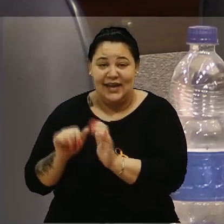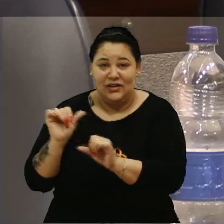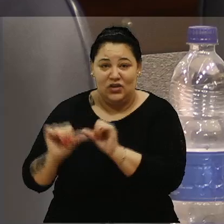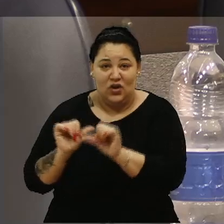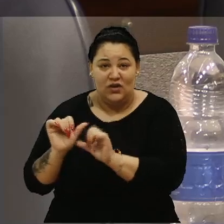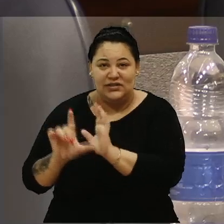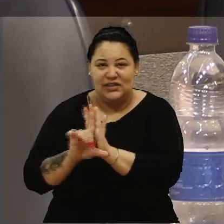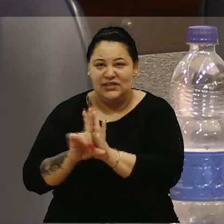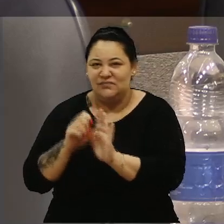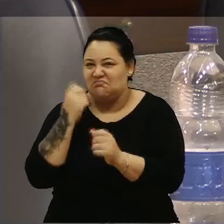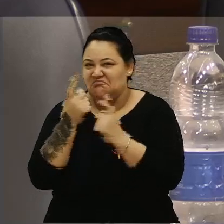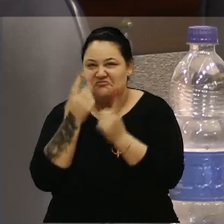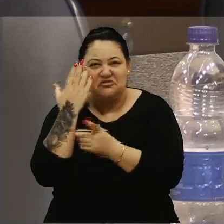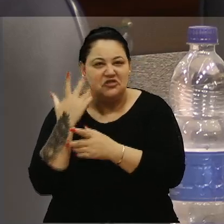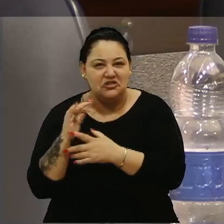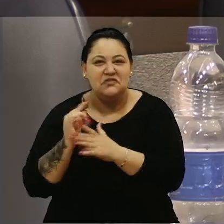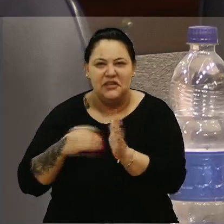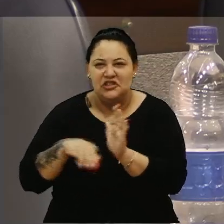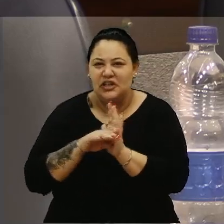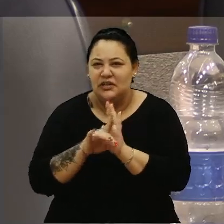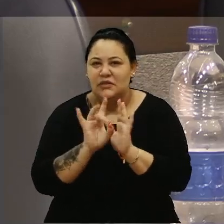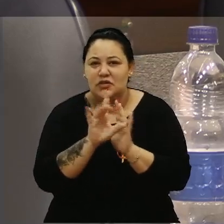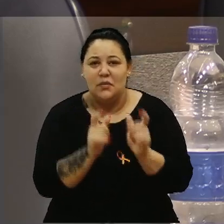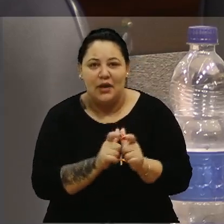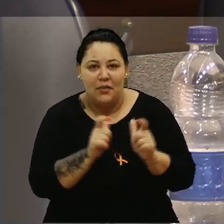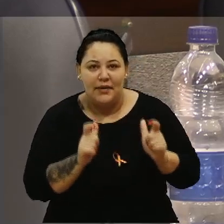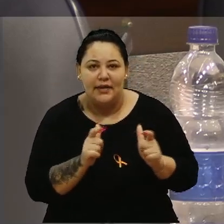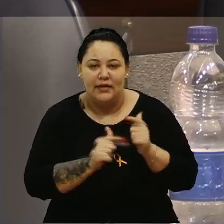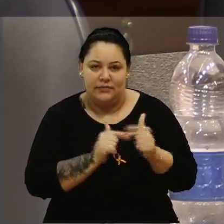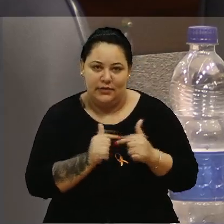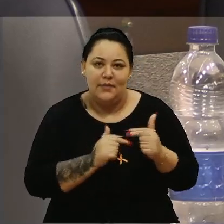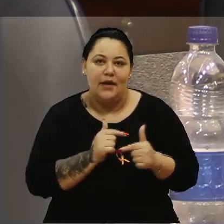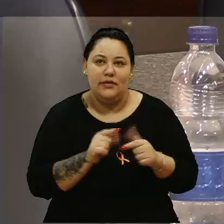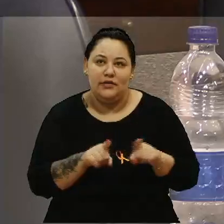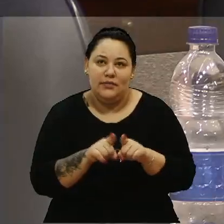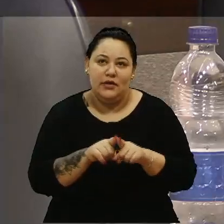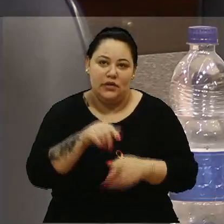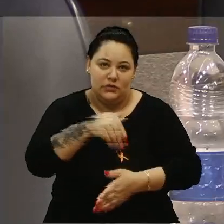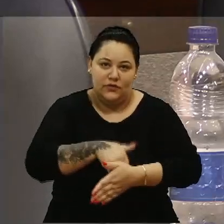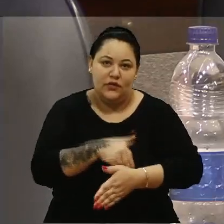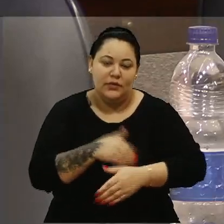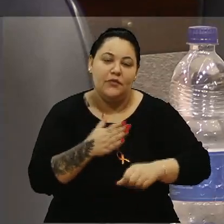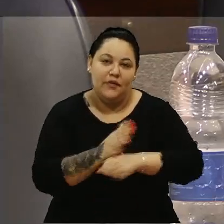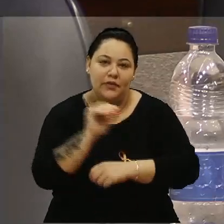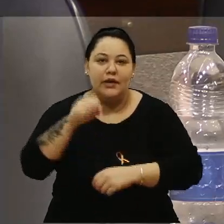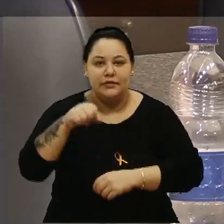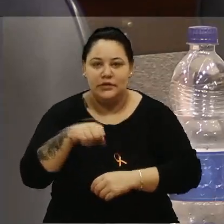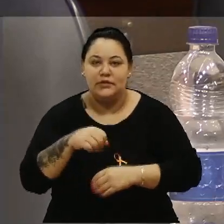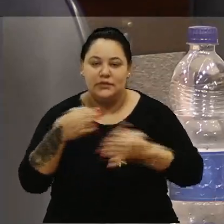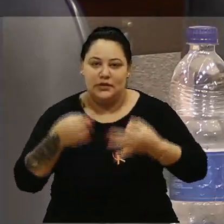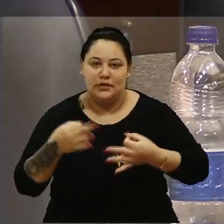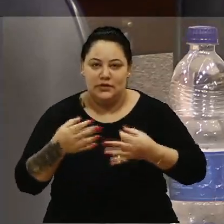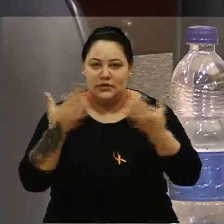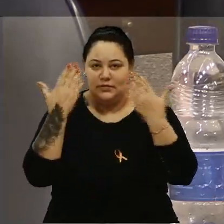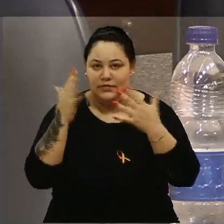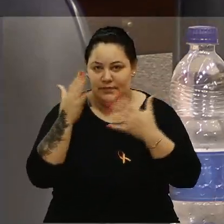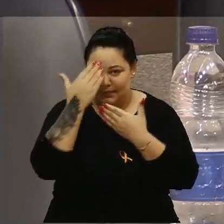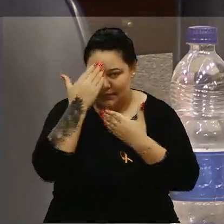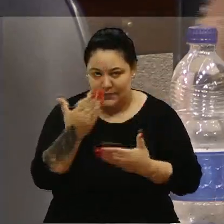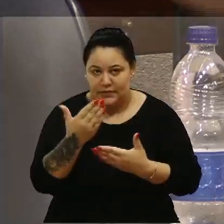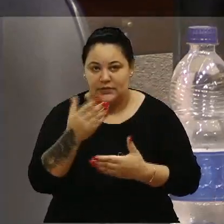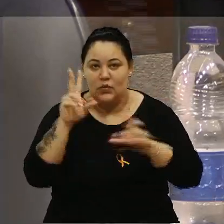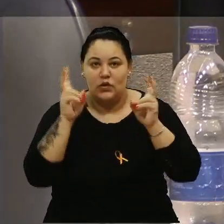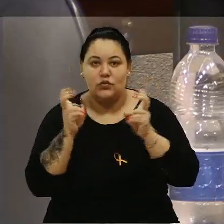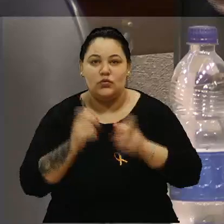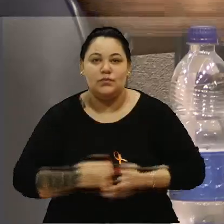daqui a alguns dias, é só essa questão de ampliação do cemitério que nós votamos todos favoráveis. Obrigado e parabéns pelo tema. Obrigado. Sua